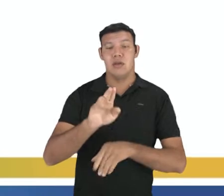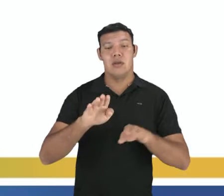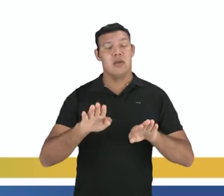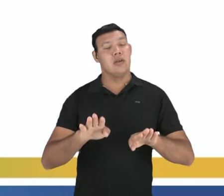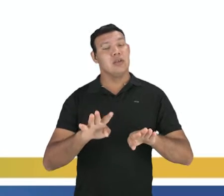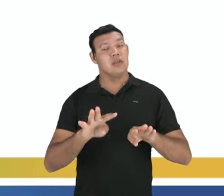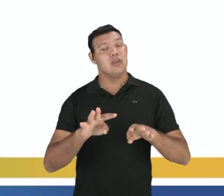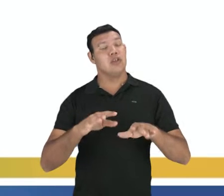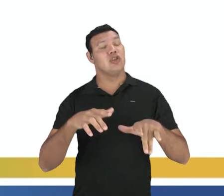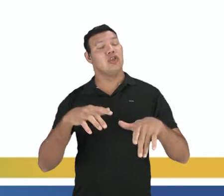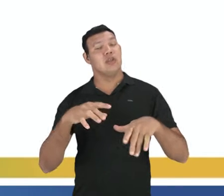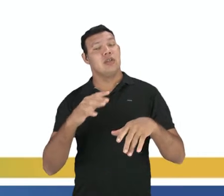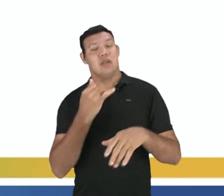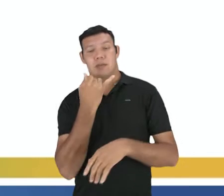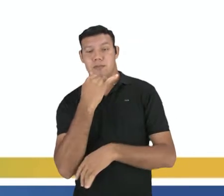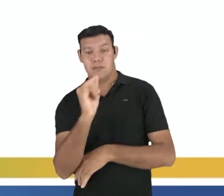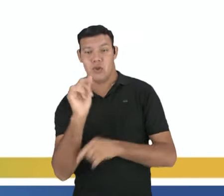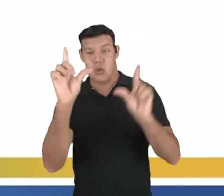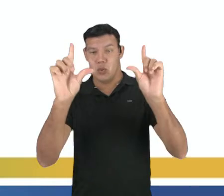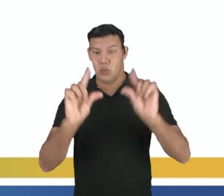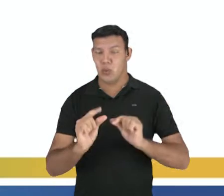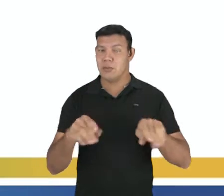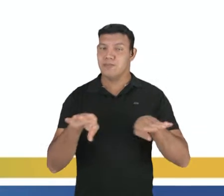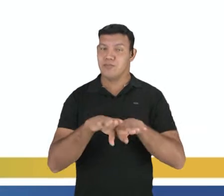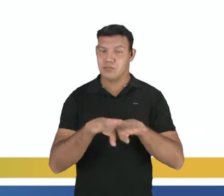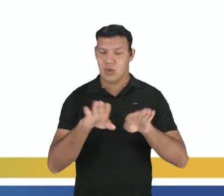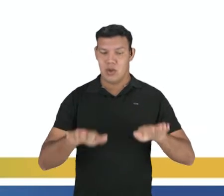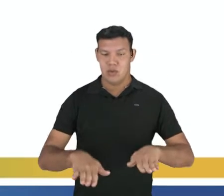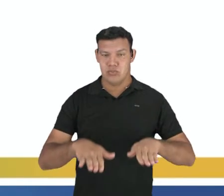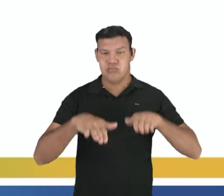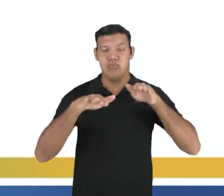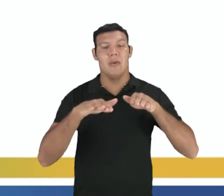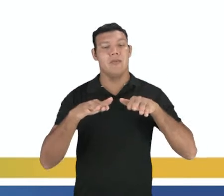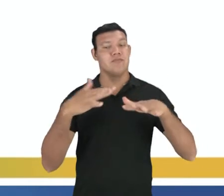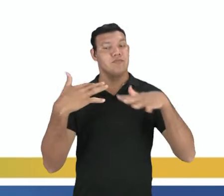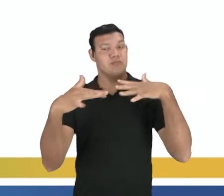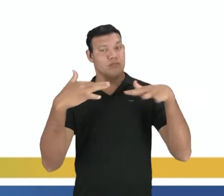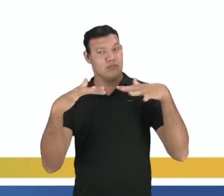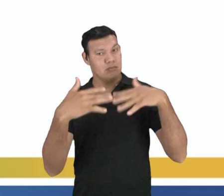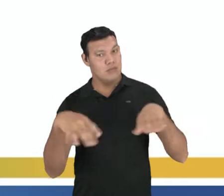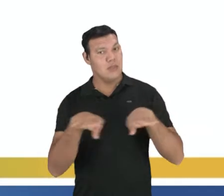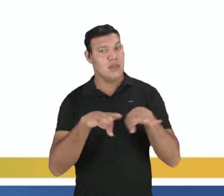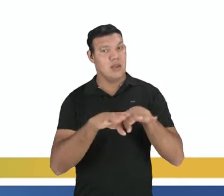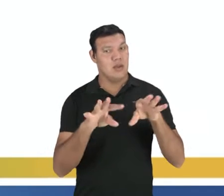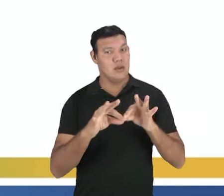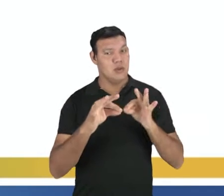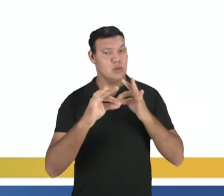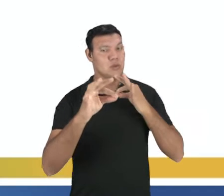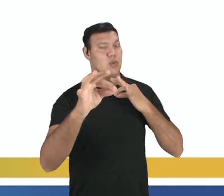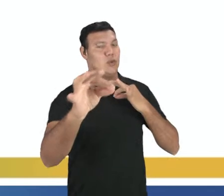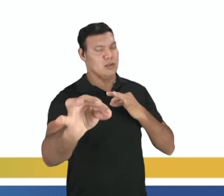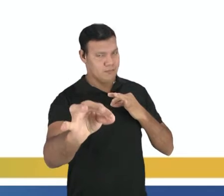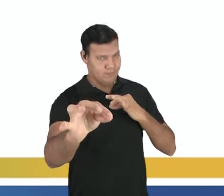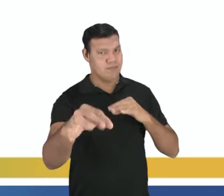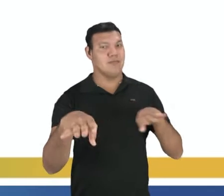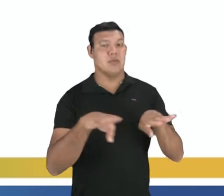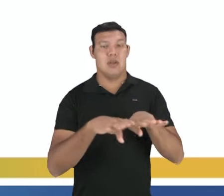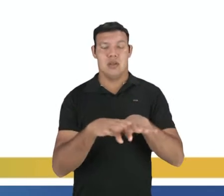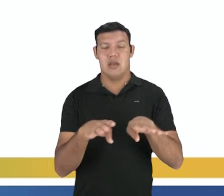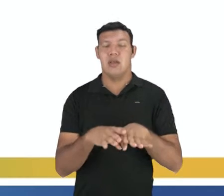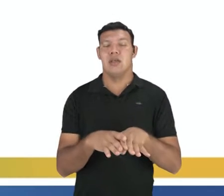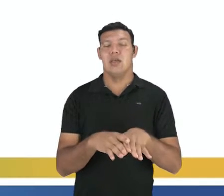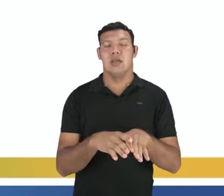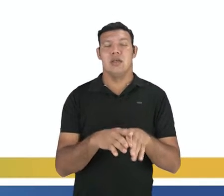ser o trabalho maior é o gasto energético e também a proporcionar o deslocamento quanto maior o deslocamento mais trabalho